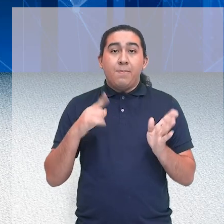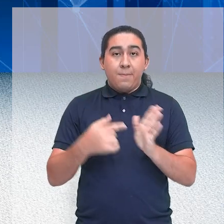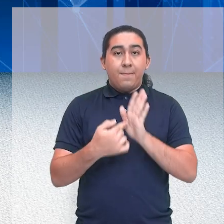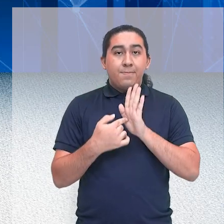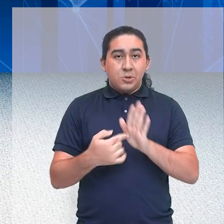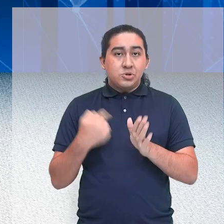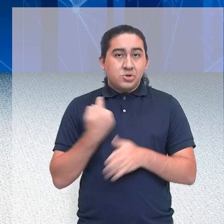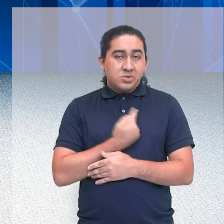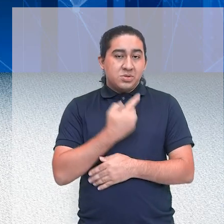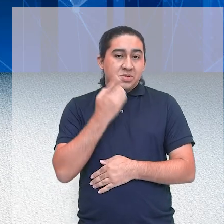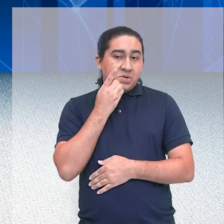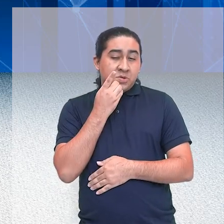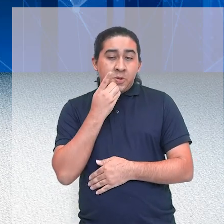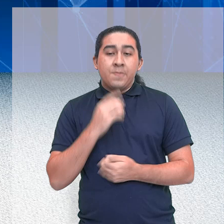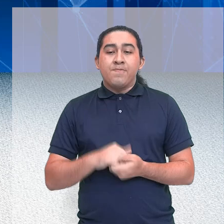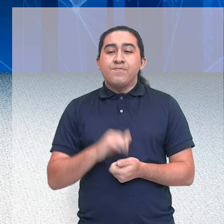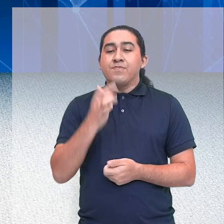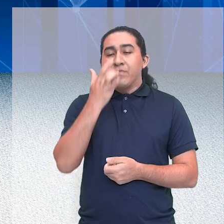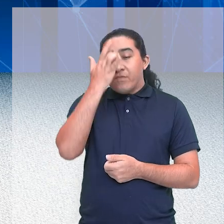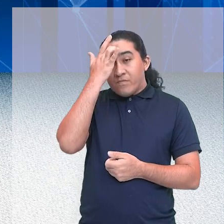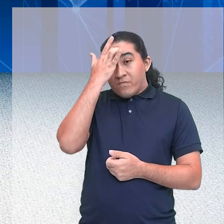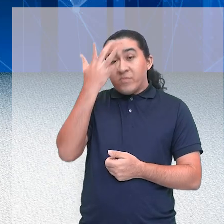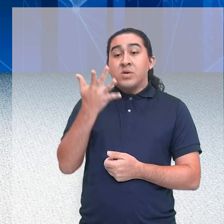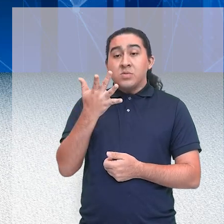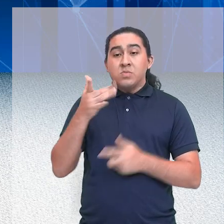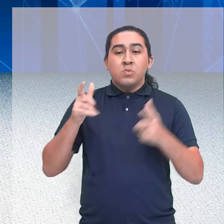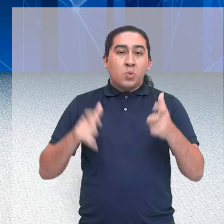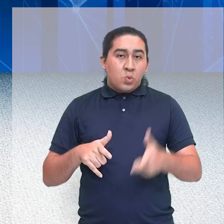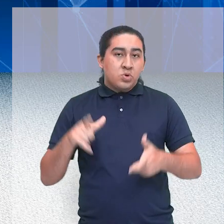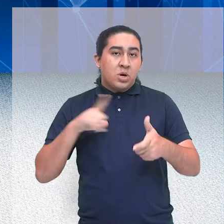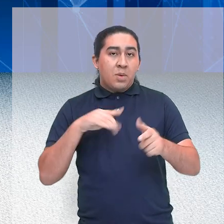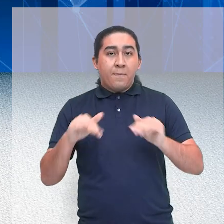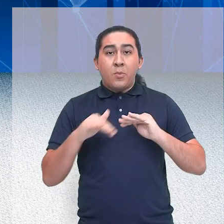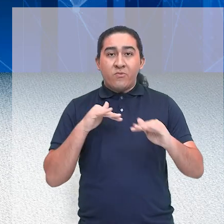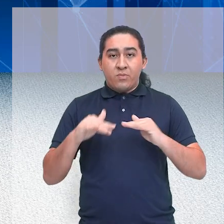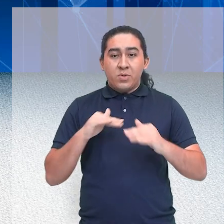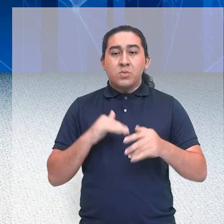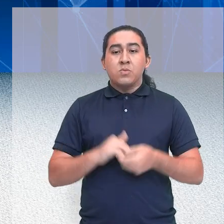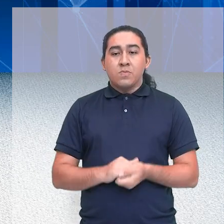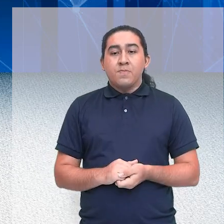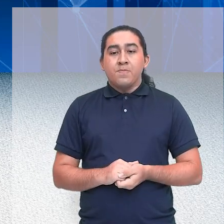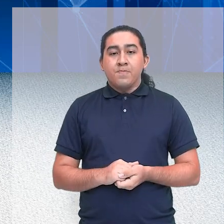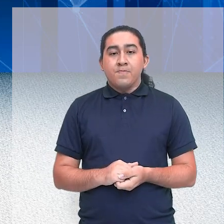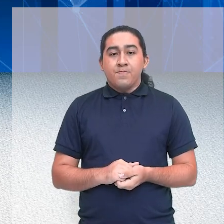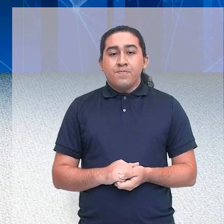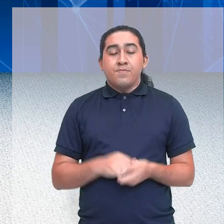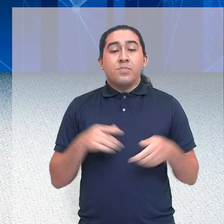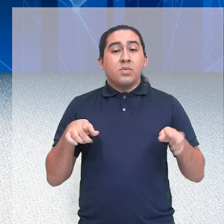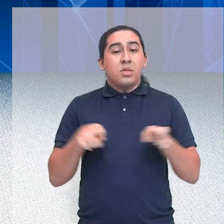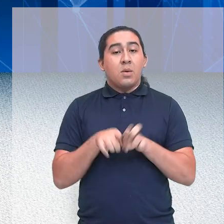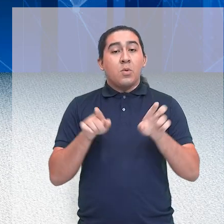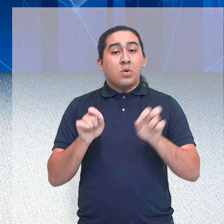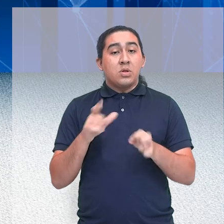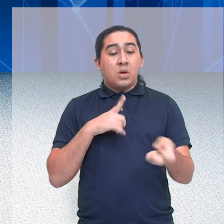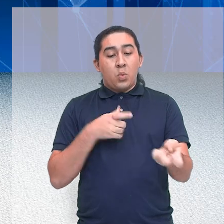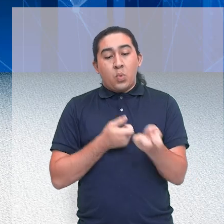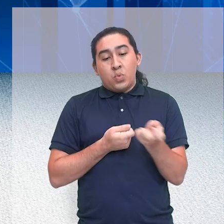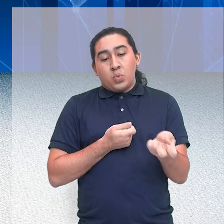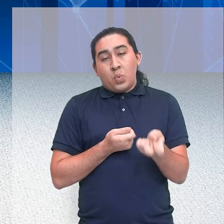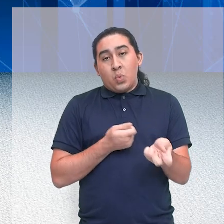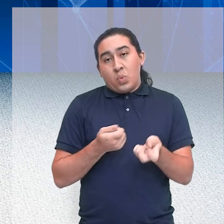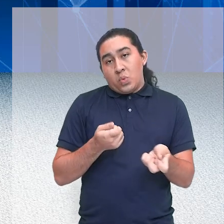para o nosso dia a dia, essa facilidade ali na questão da locomoção, né, a questão também de manusear